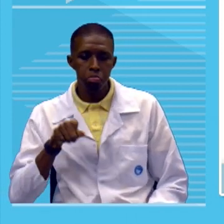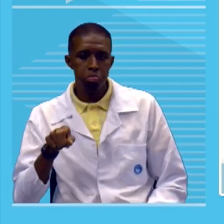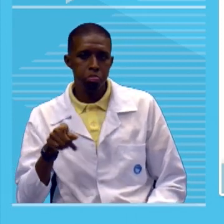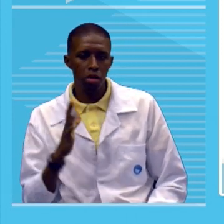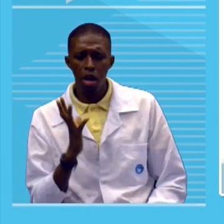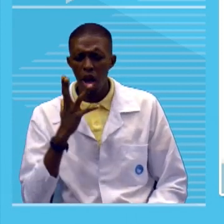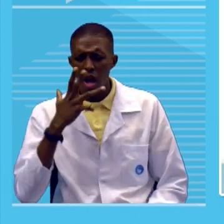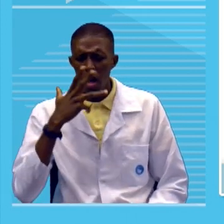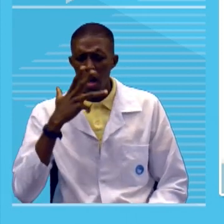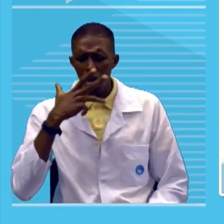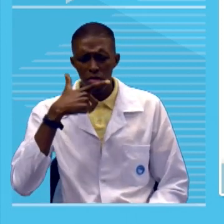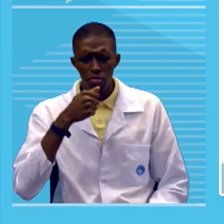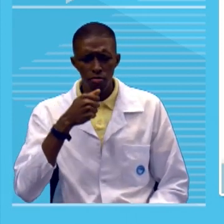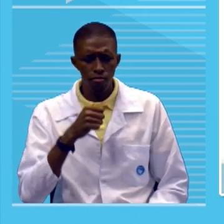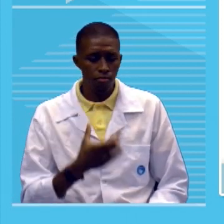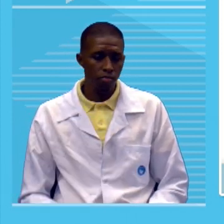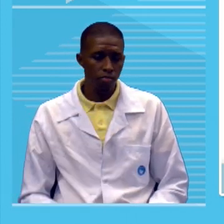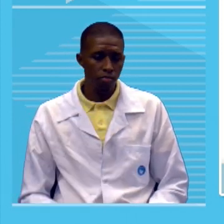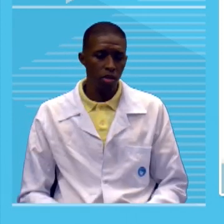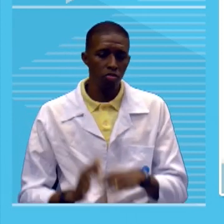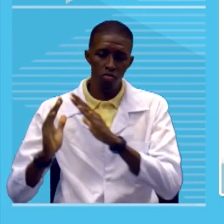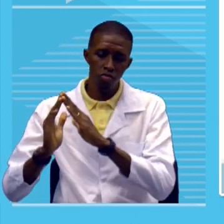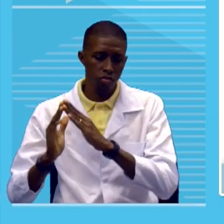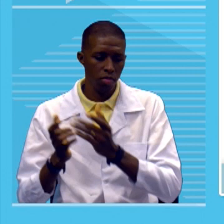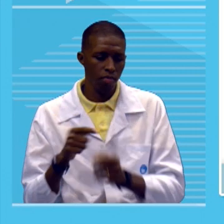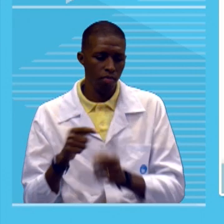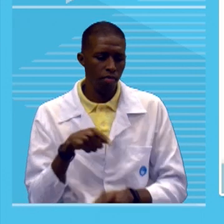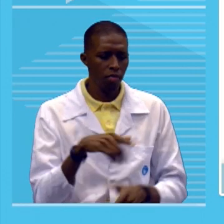sempre cumprimenta.